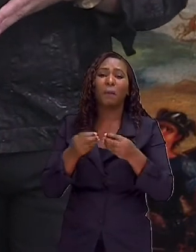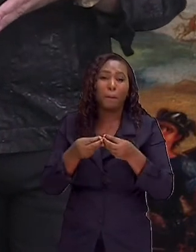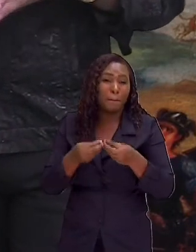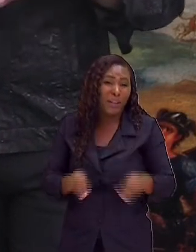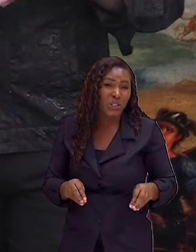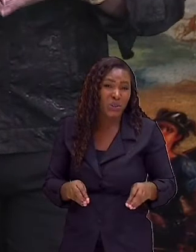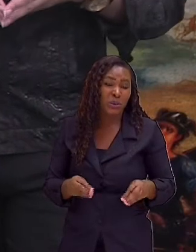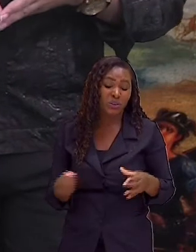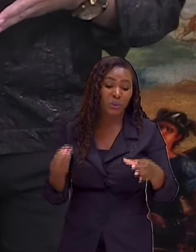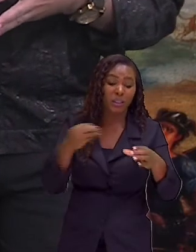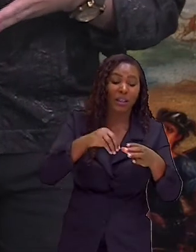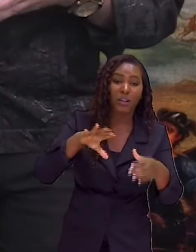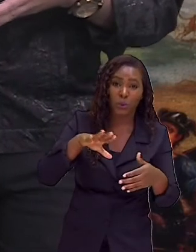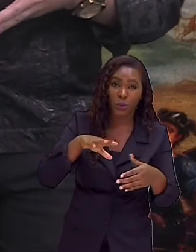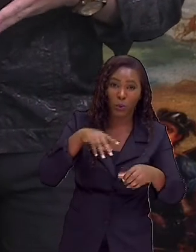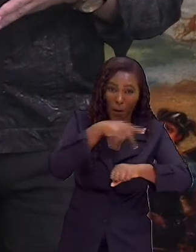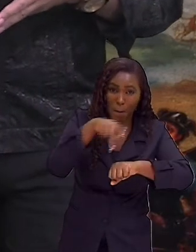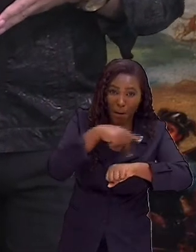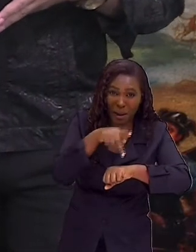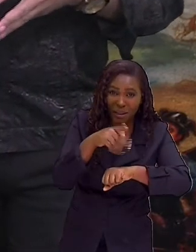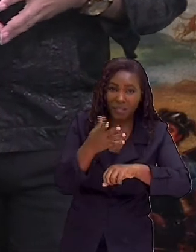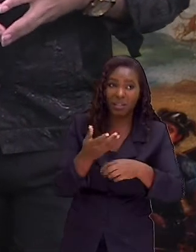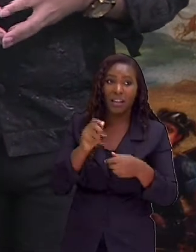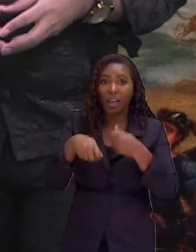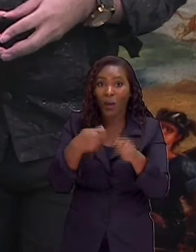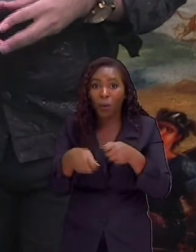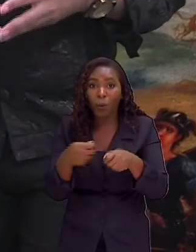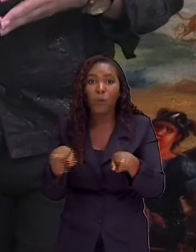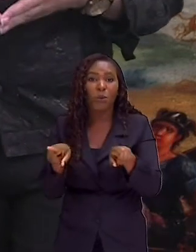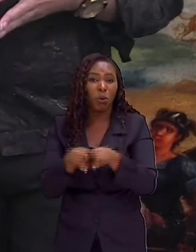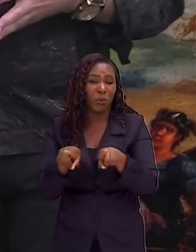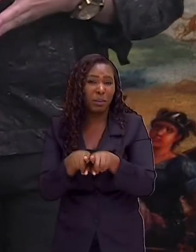levantes, como o da Revolução Mexicana de